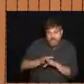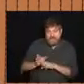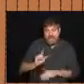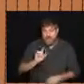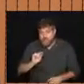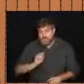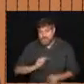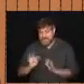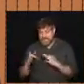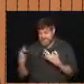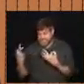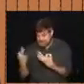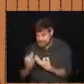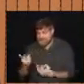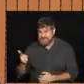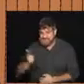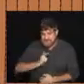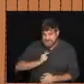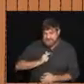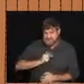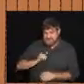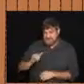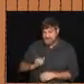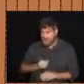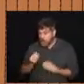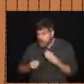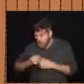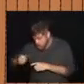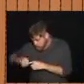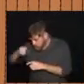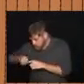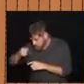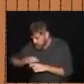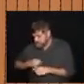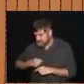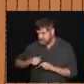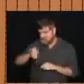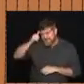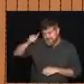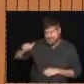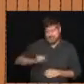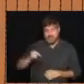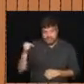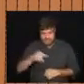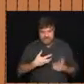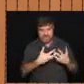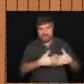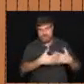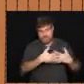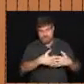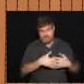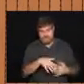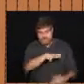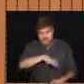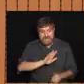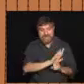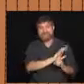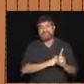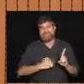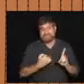que, se a família tiver alguma opção, que não vá, mas nós vamos manter esses serviços